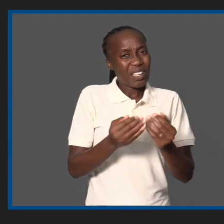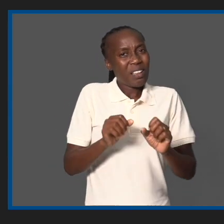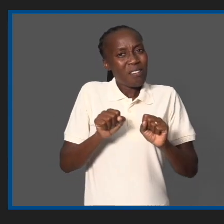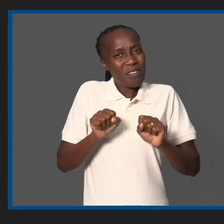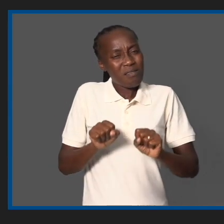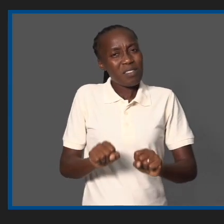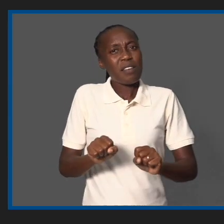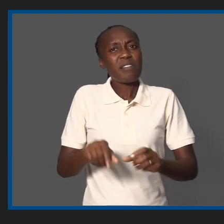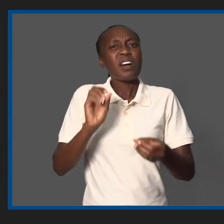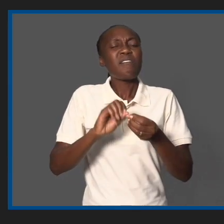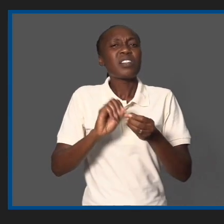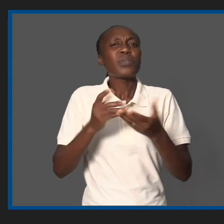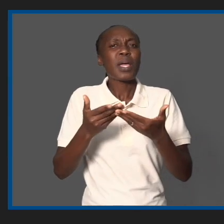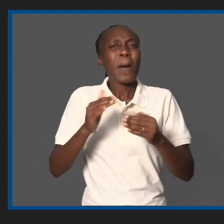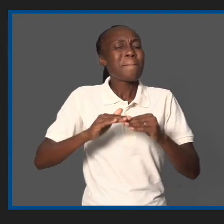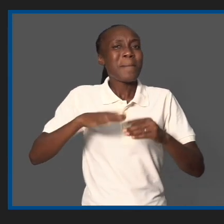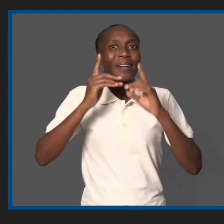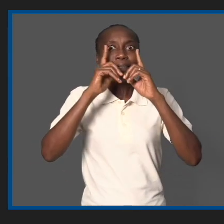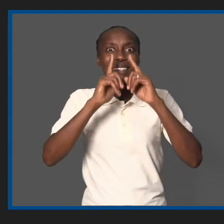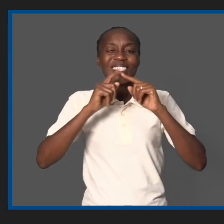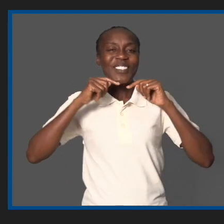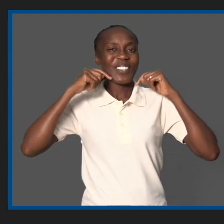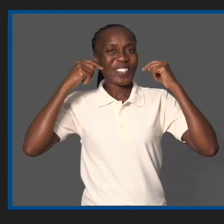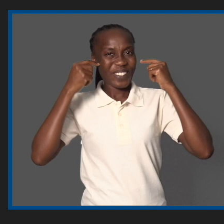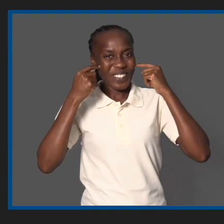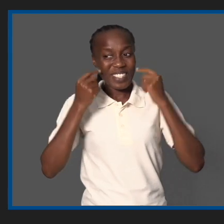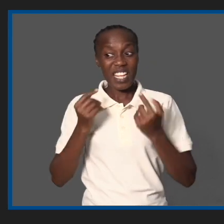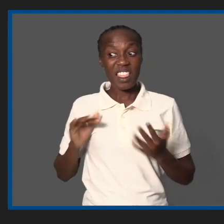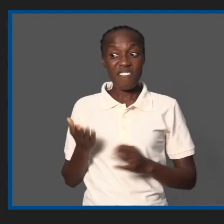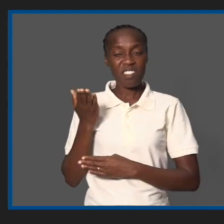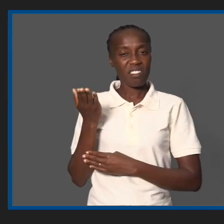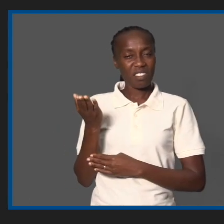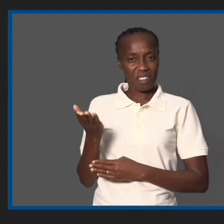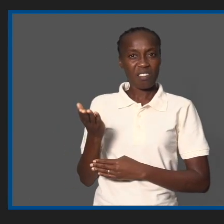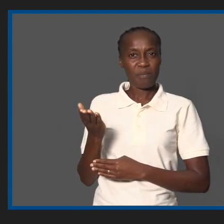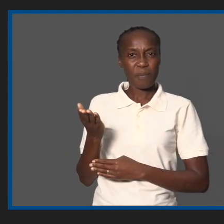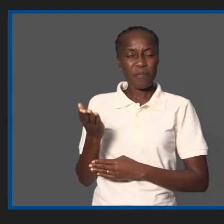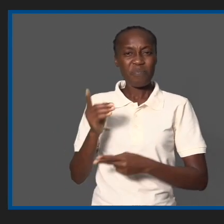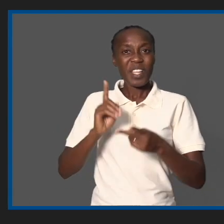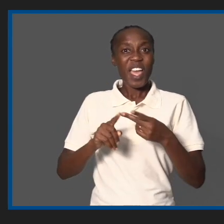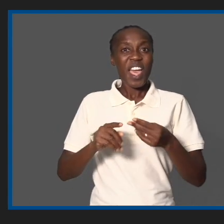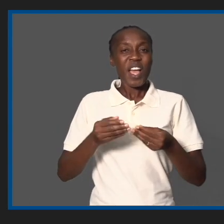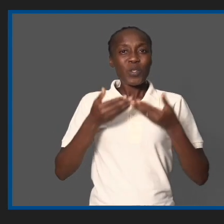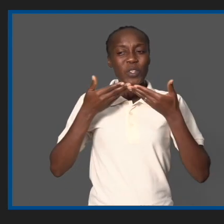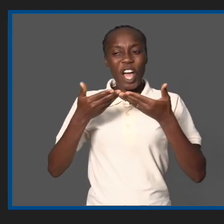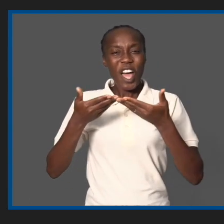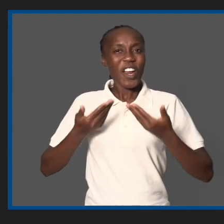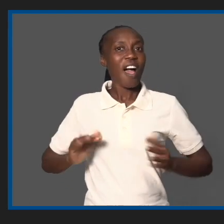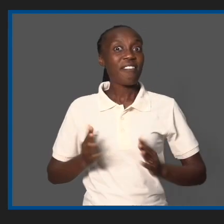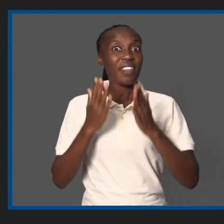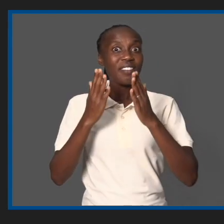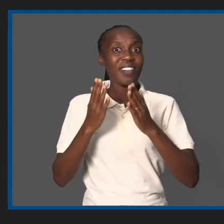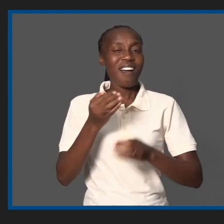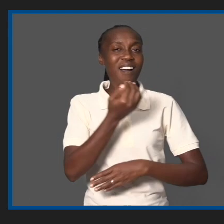que deveria ser o mais feliz da sua vida, de dar vida à